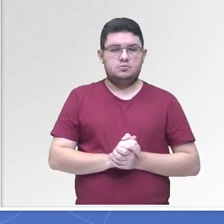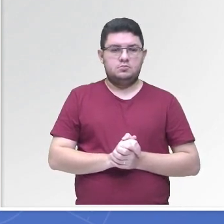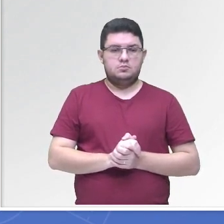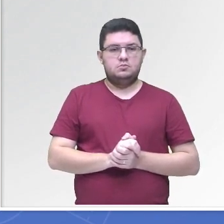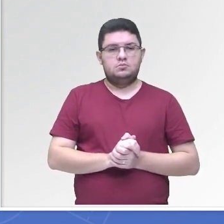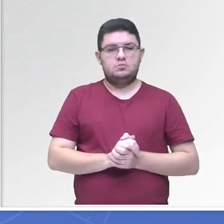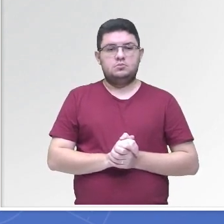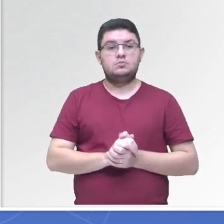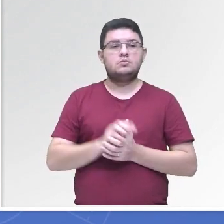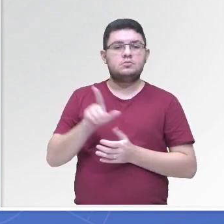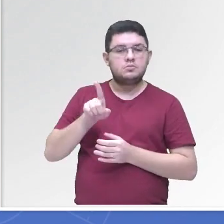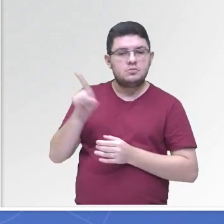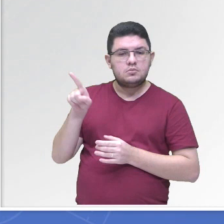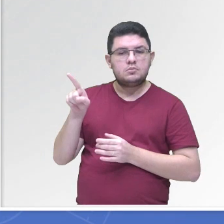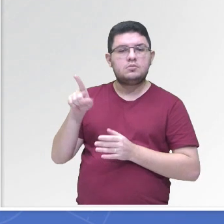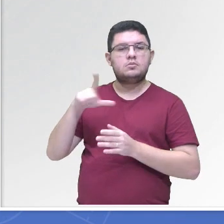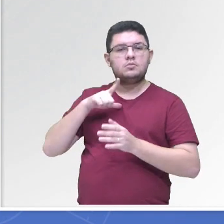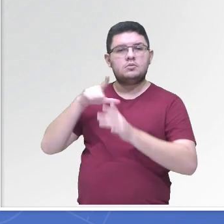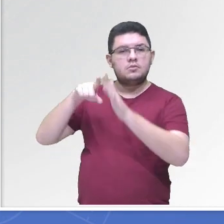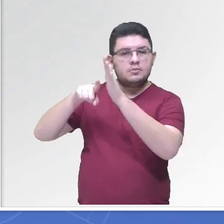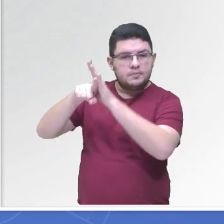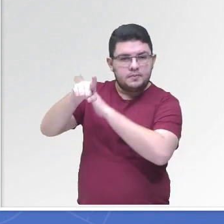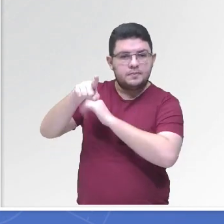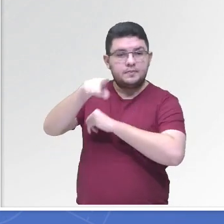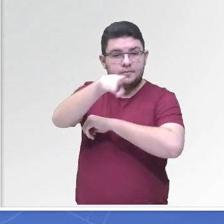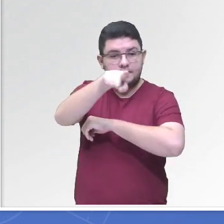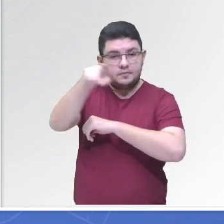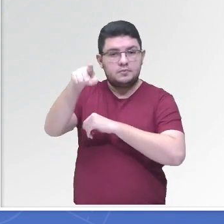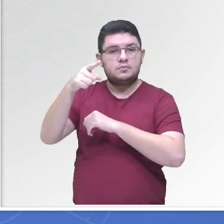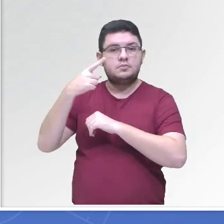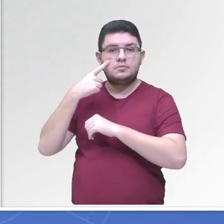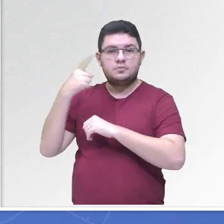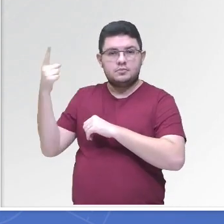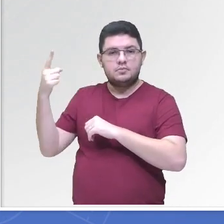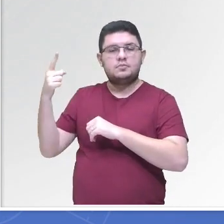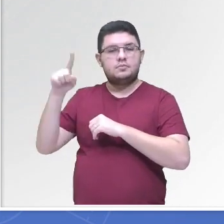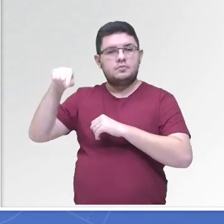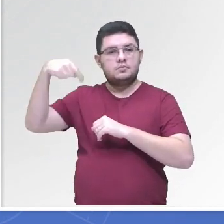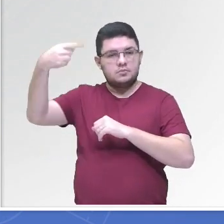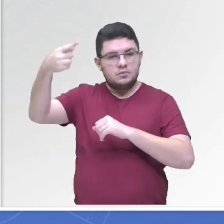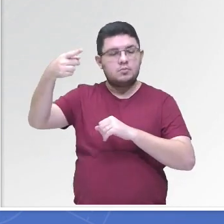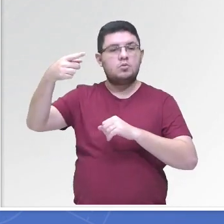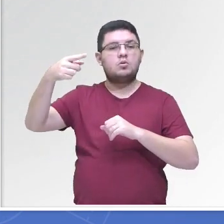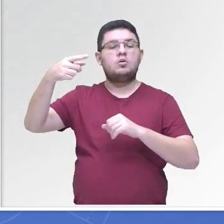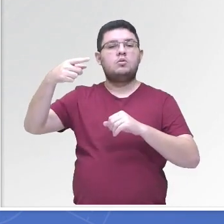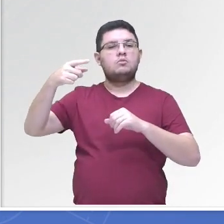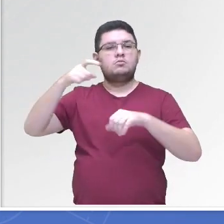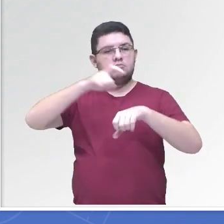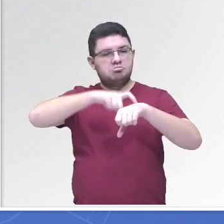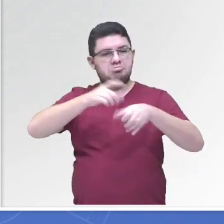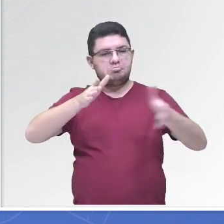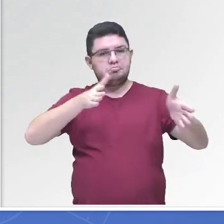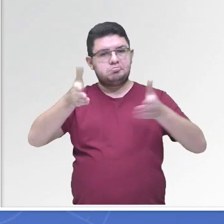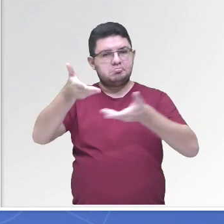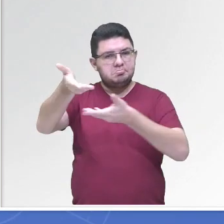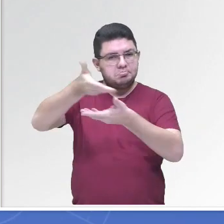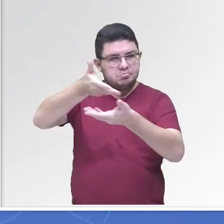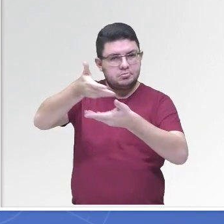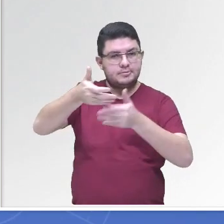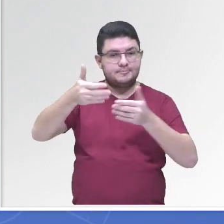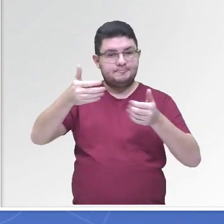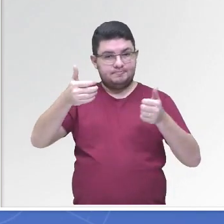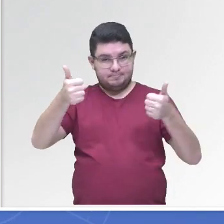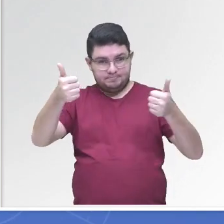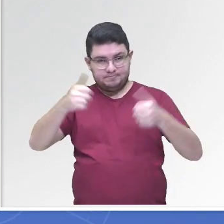Então, estão aí as questões, vocês vão ficar com elas, daqui a pouquinho nós retornamos com o momento da interatividade. Até lá!